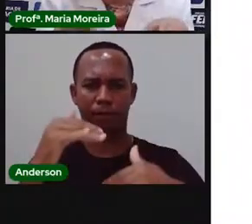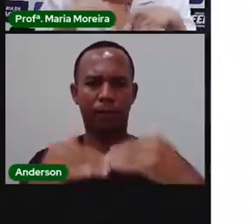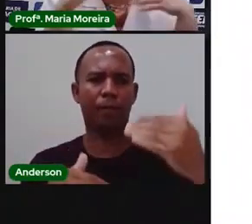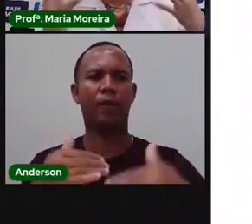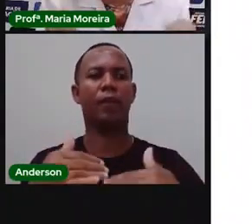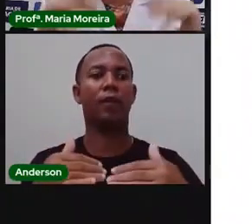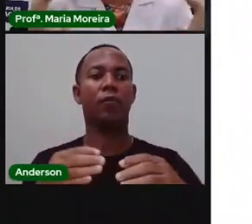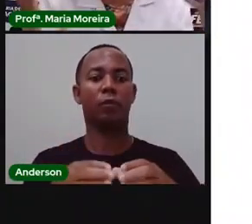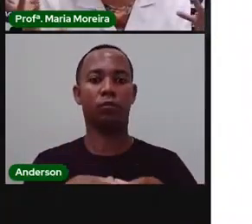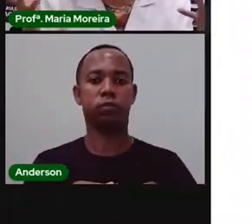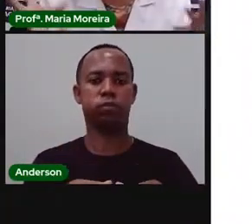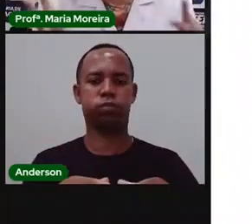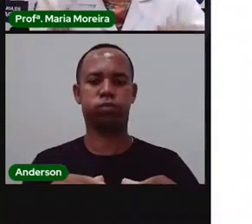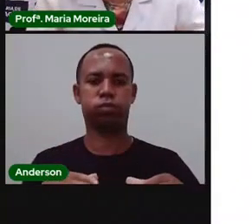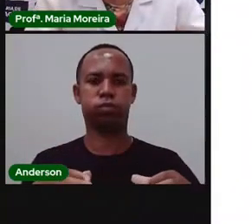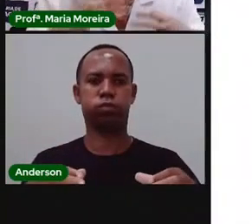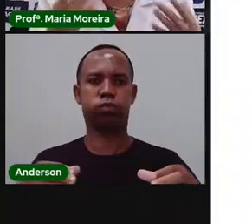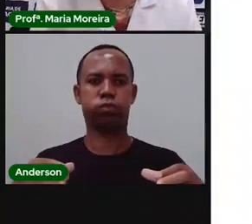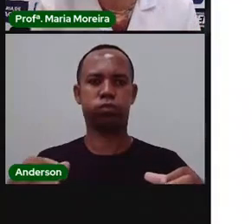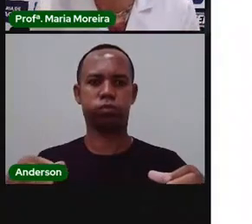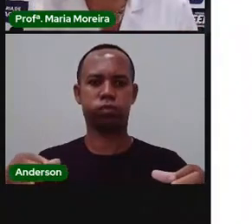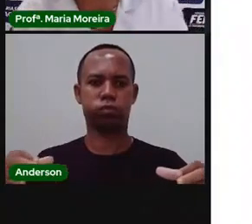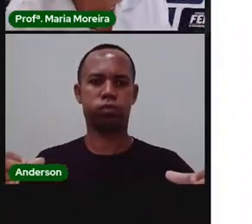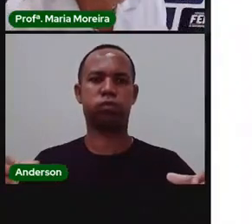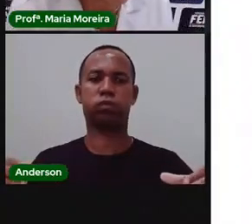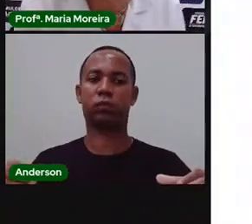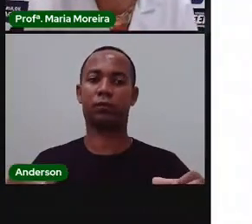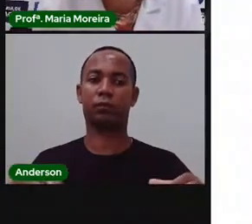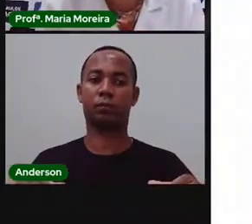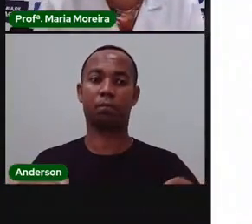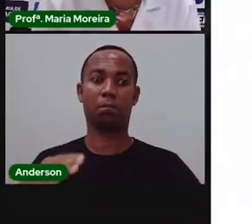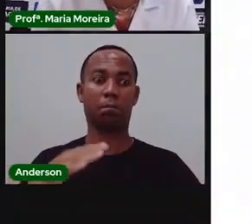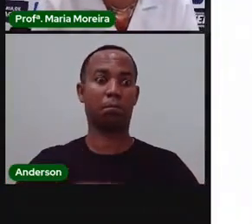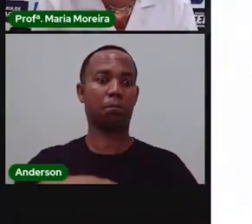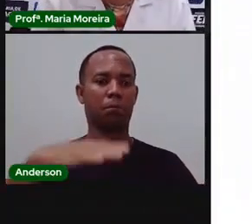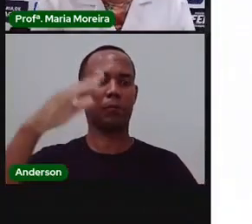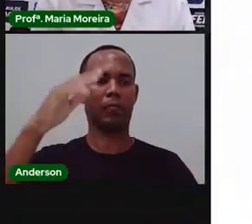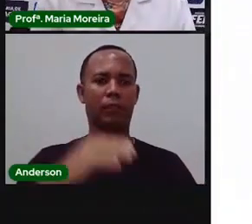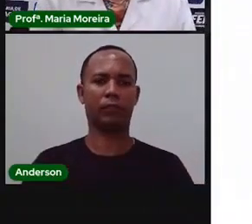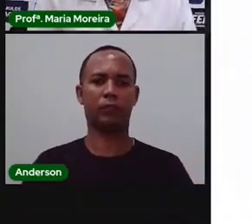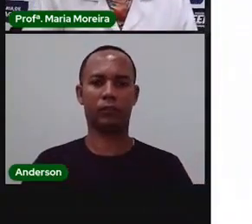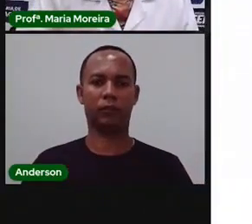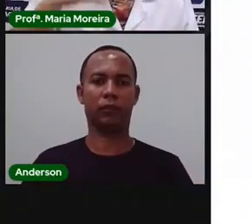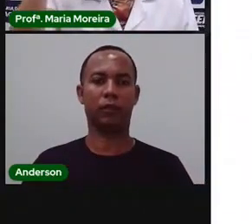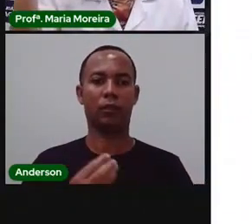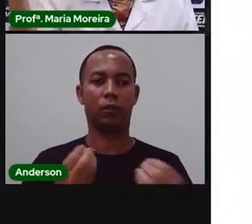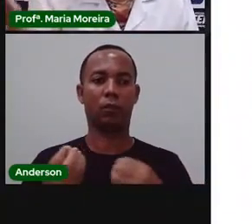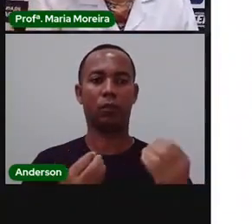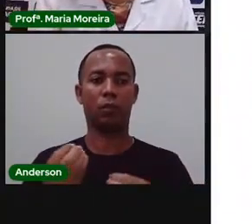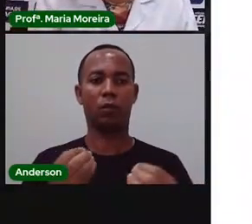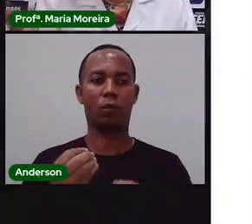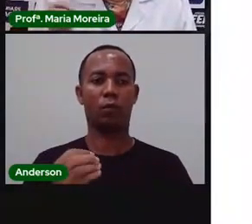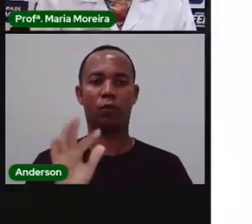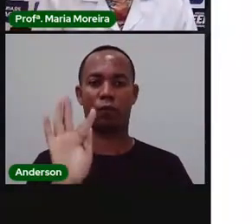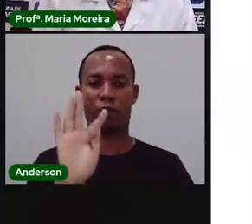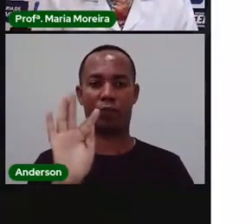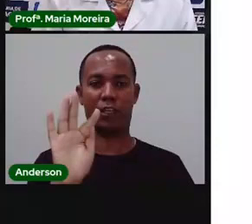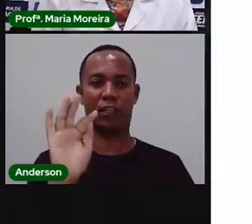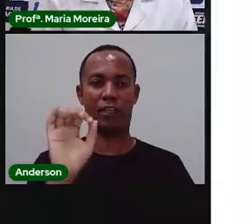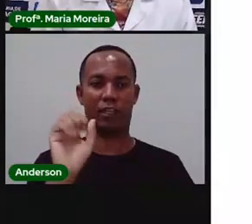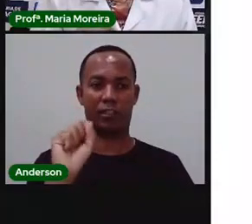foi crescendo, crescendo, crescendo, como outras feiras que a gente conhece aqui na nossa cidade, né? Como a Feira do